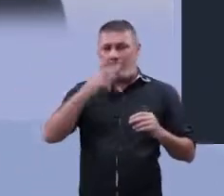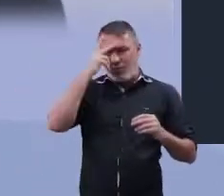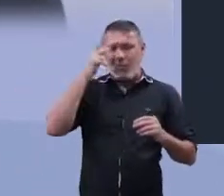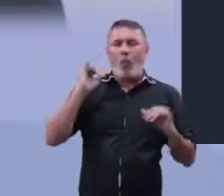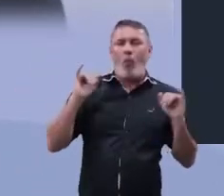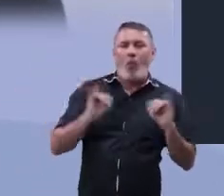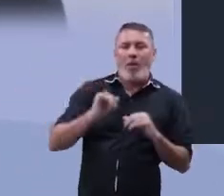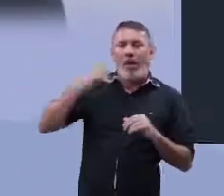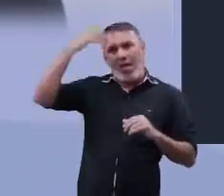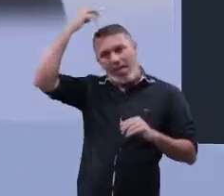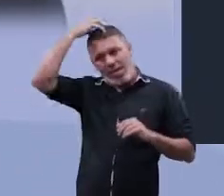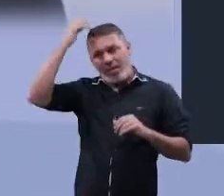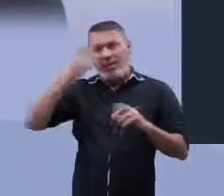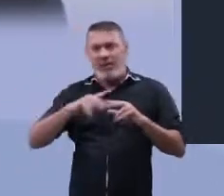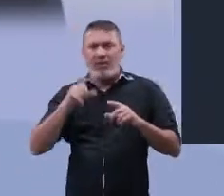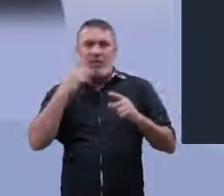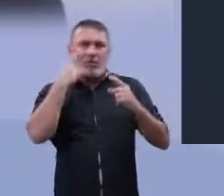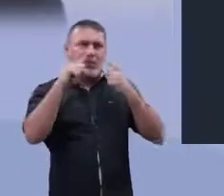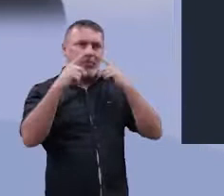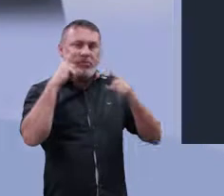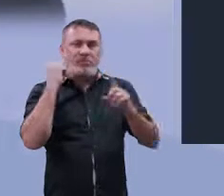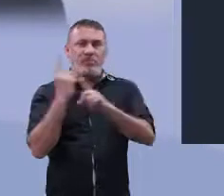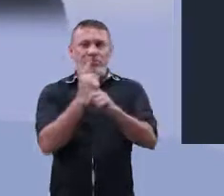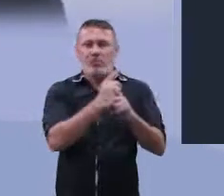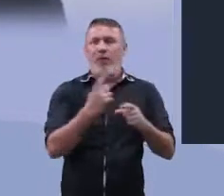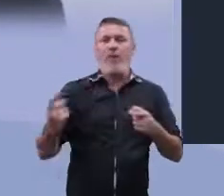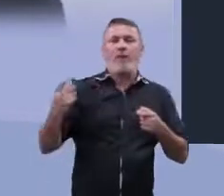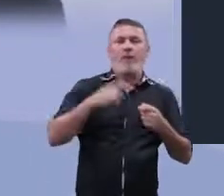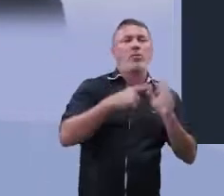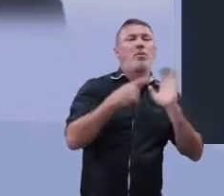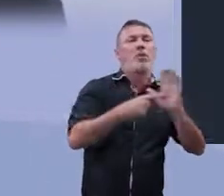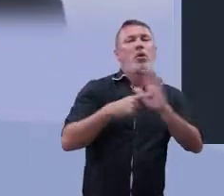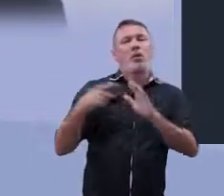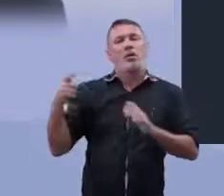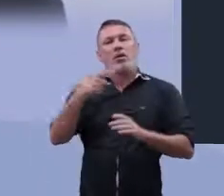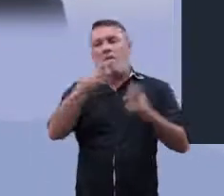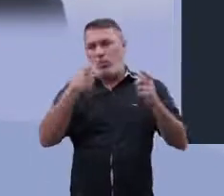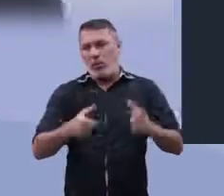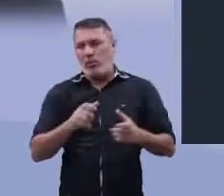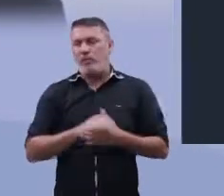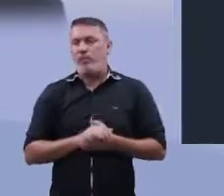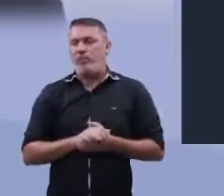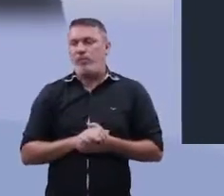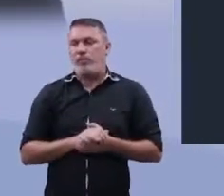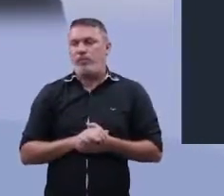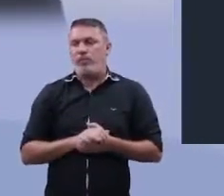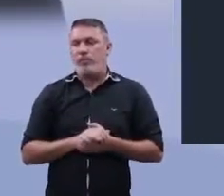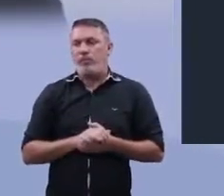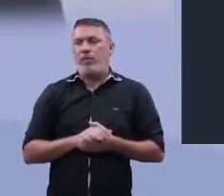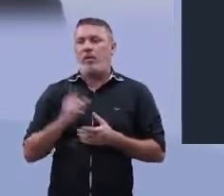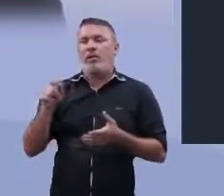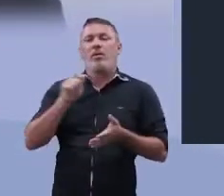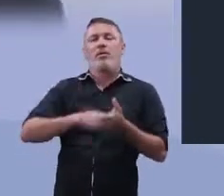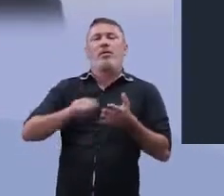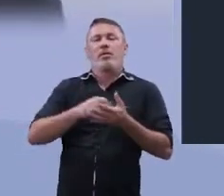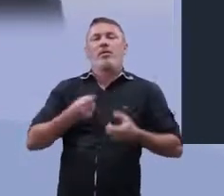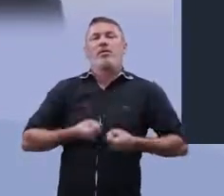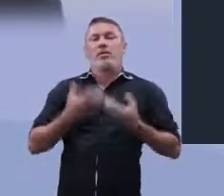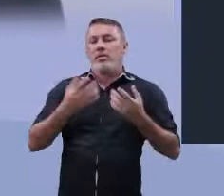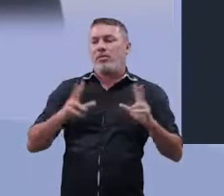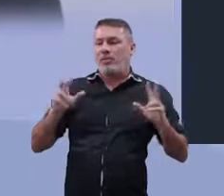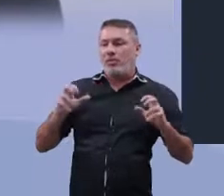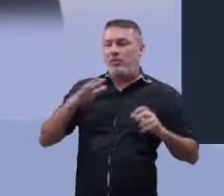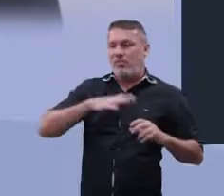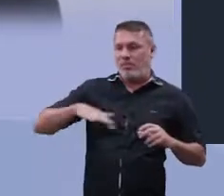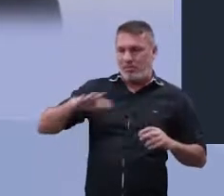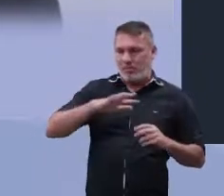Os magrinhos disseram que iam flagrar o guri e na volta dicavam tudo para o coroa. Luiz Fernando Veríssimo,